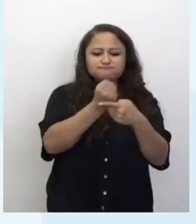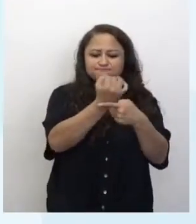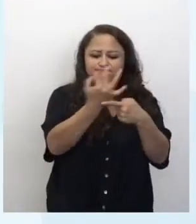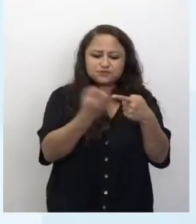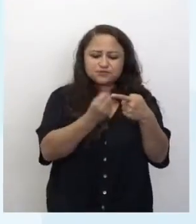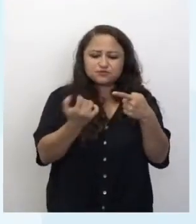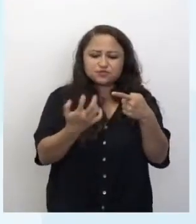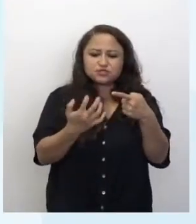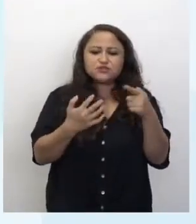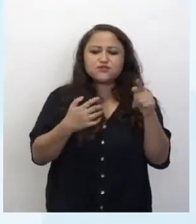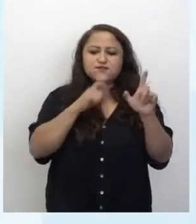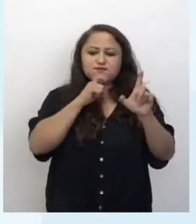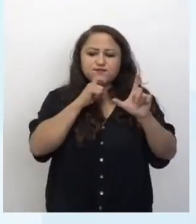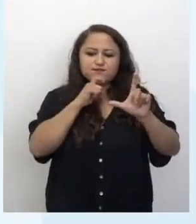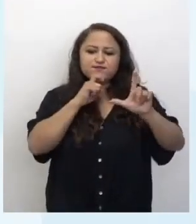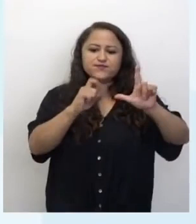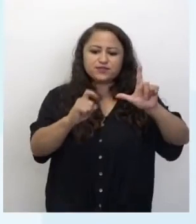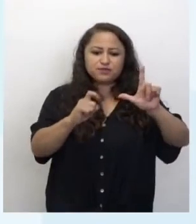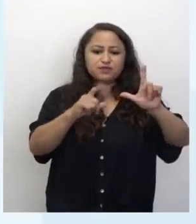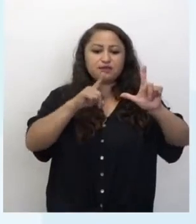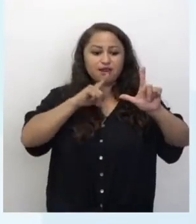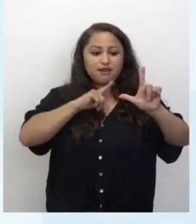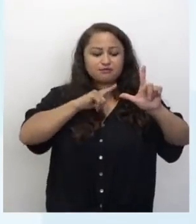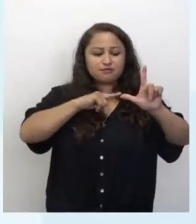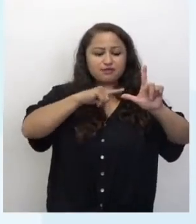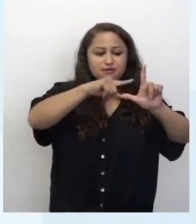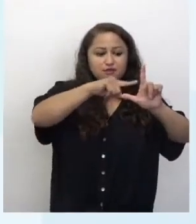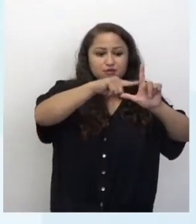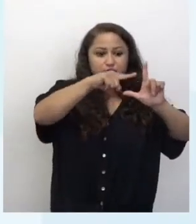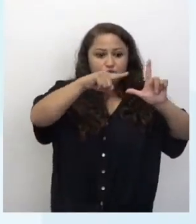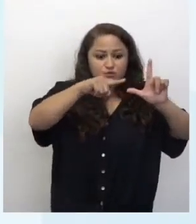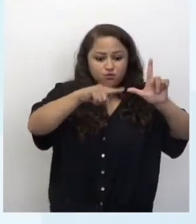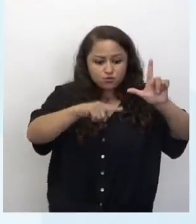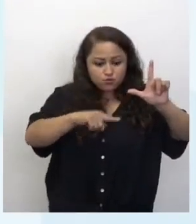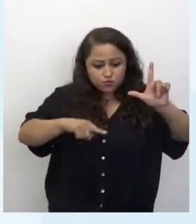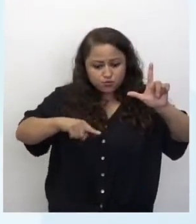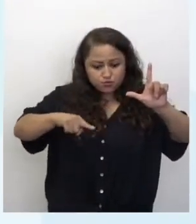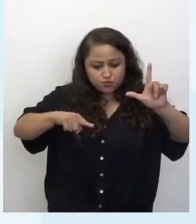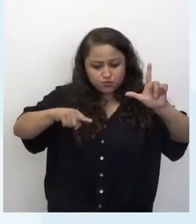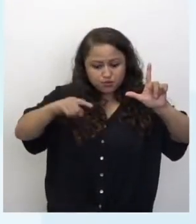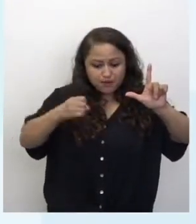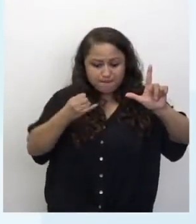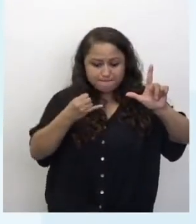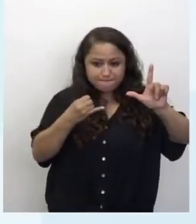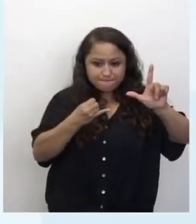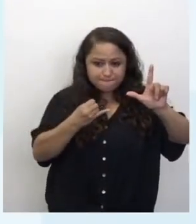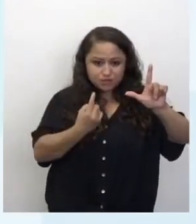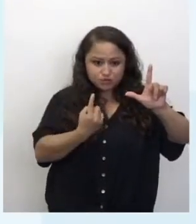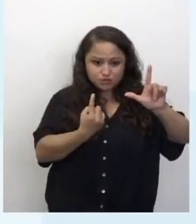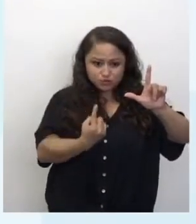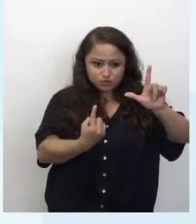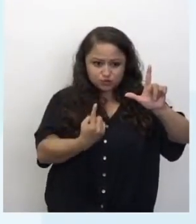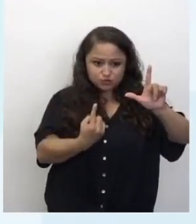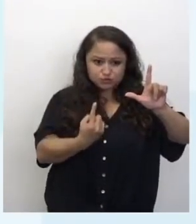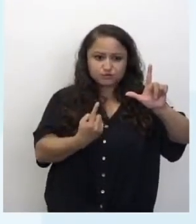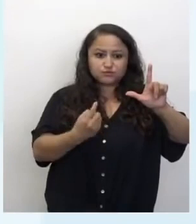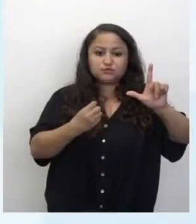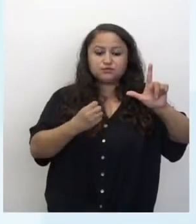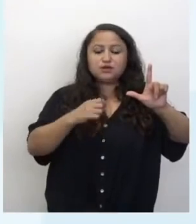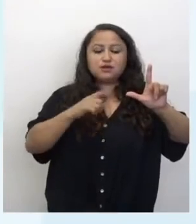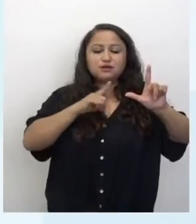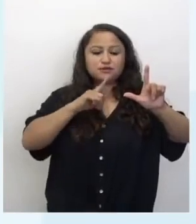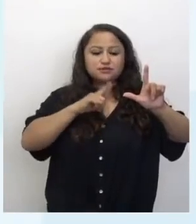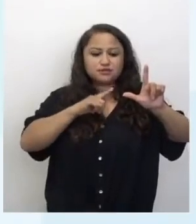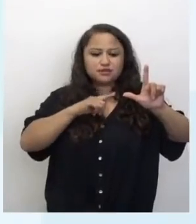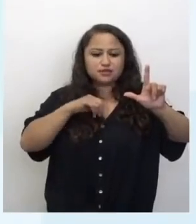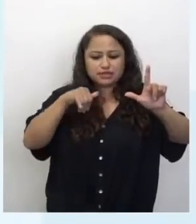foi deslocada para baixo uma unidade. Então, a minha função vermelha